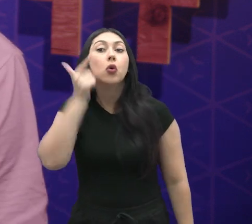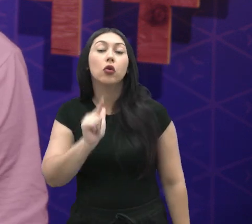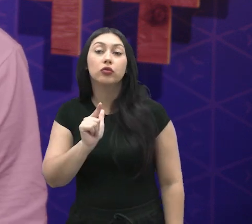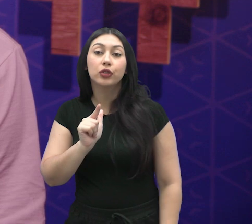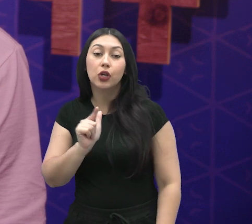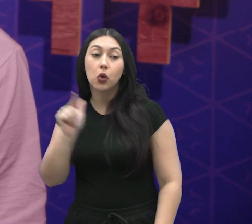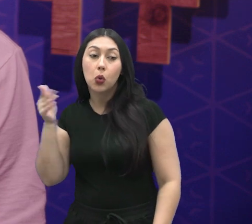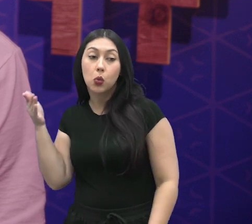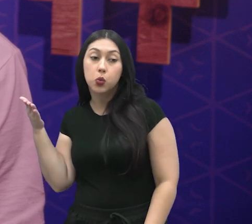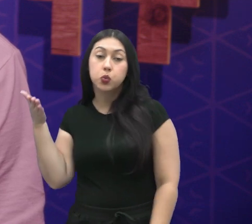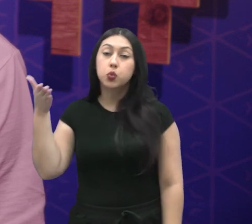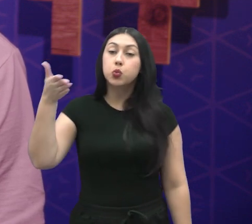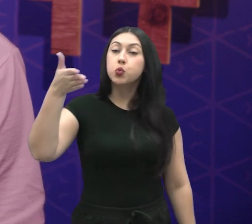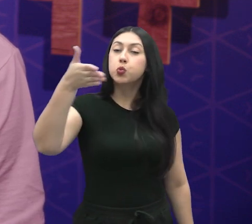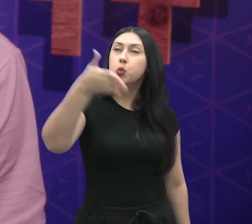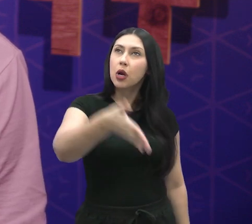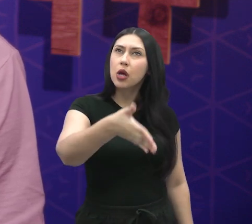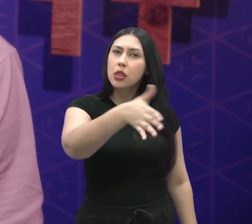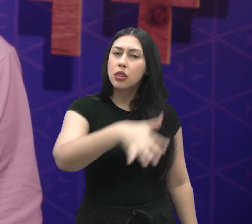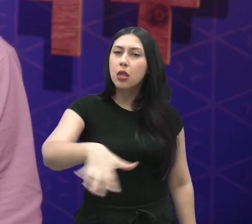na